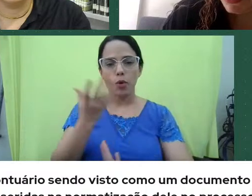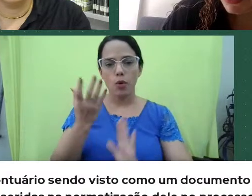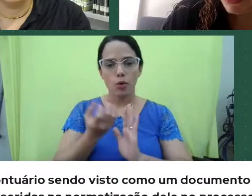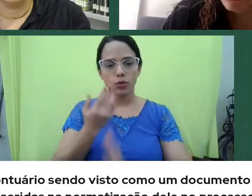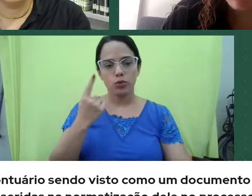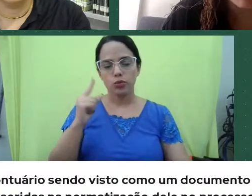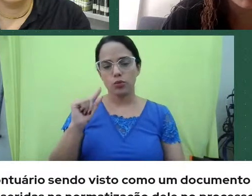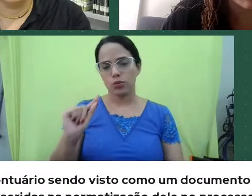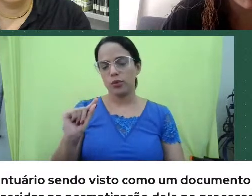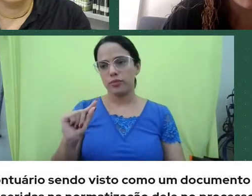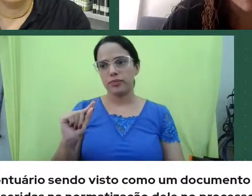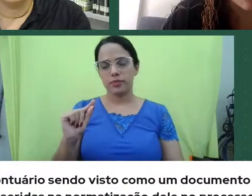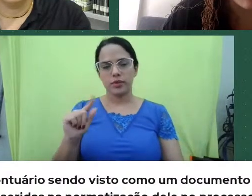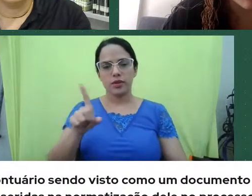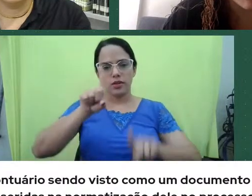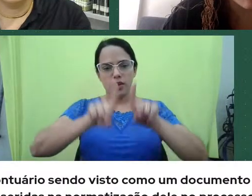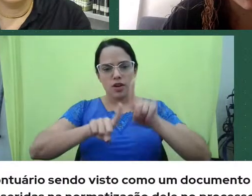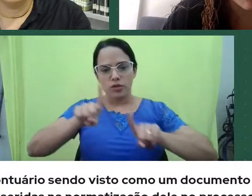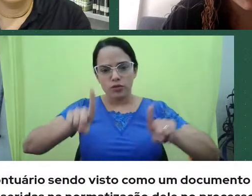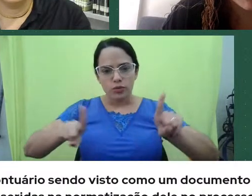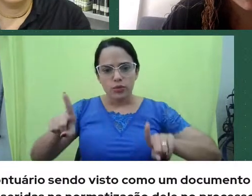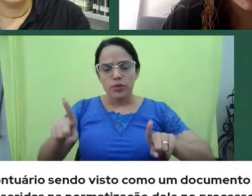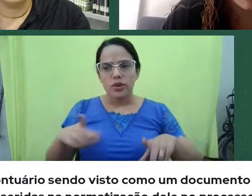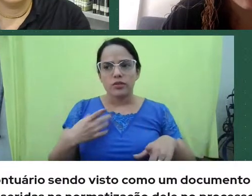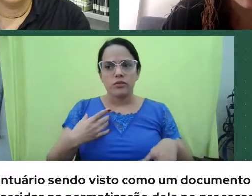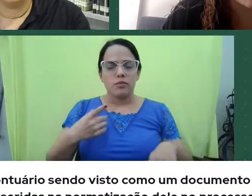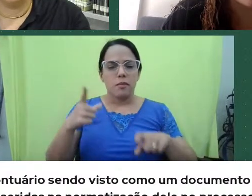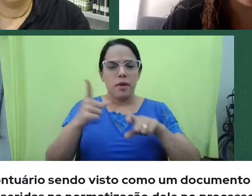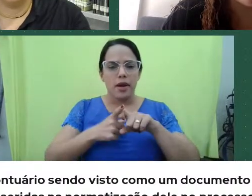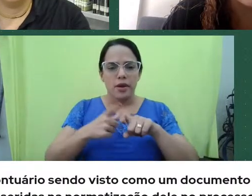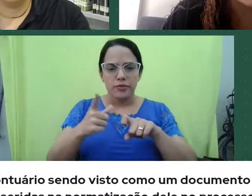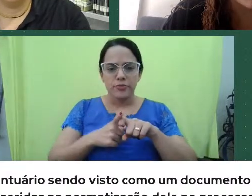para produzir estatísticas médicas, né?